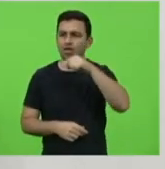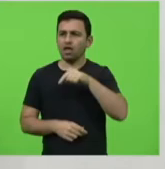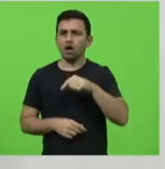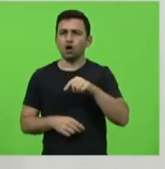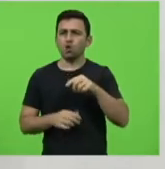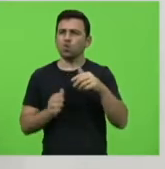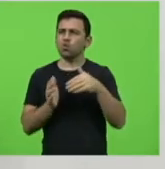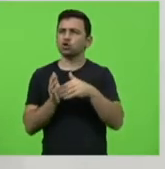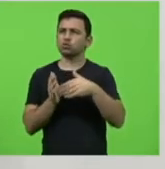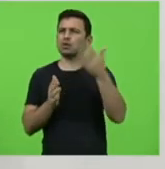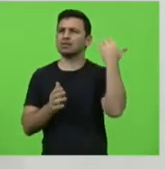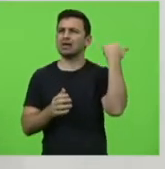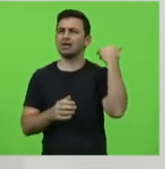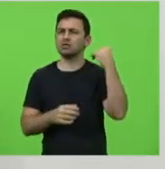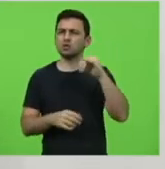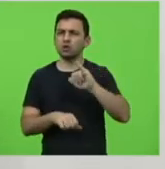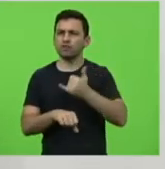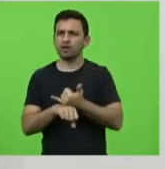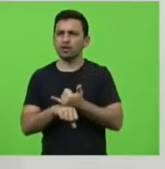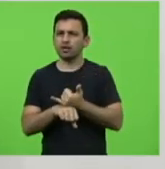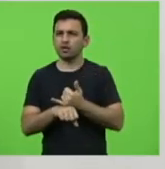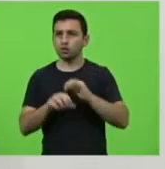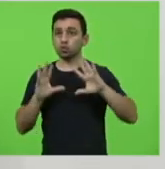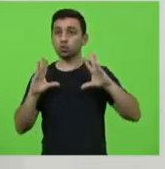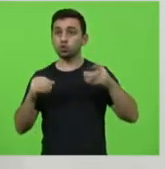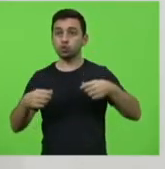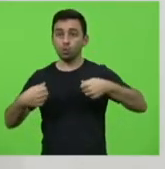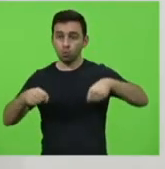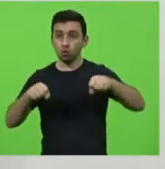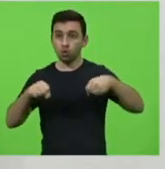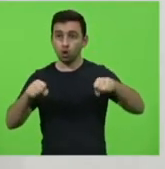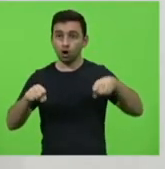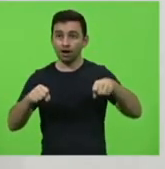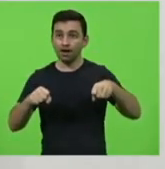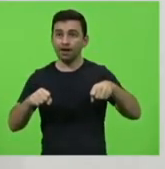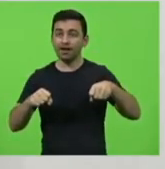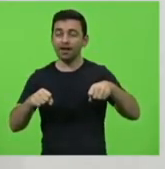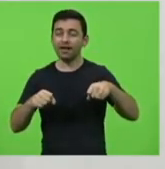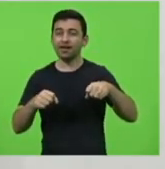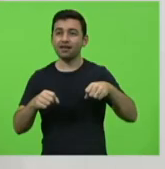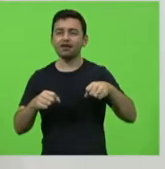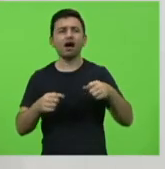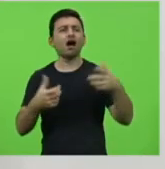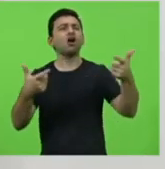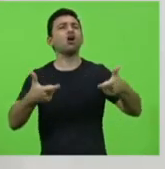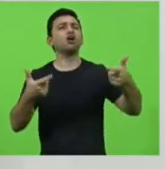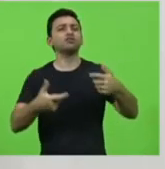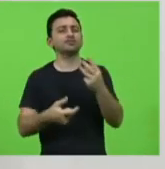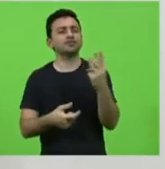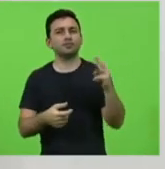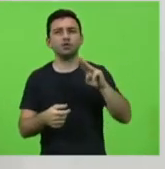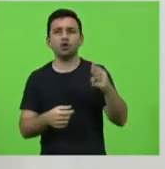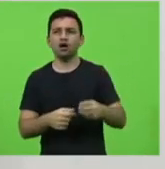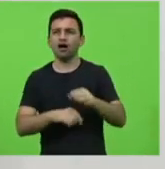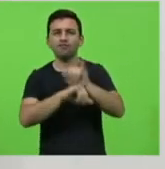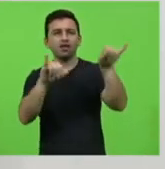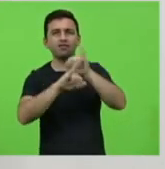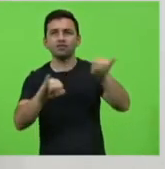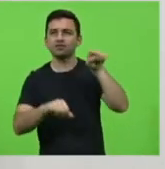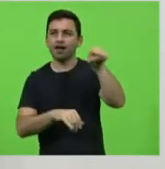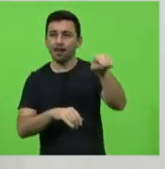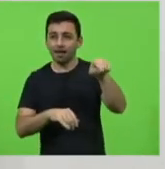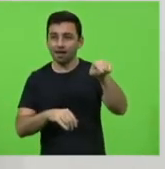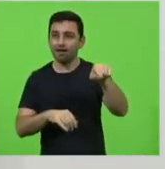foi almoçar no restaurante Glória e os motoboys disseram: cadê os 33 milhões de reais, Moisés?